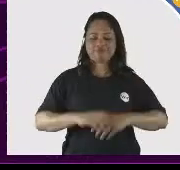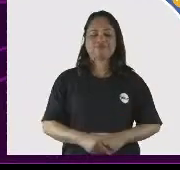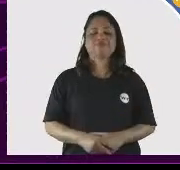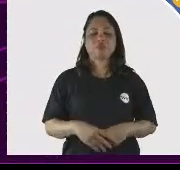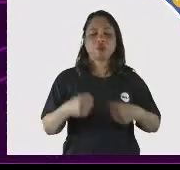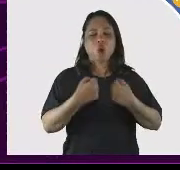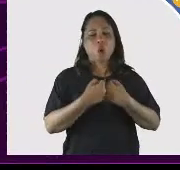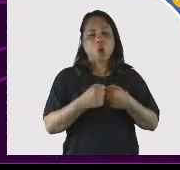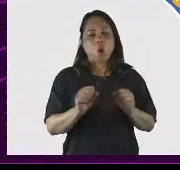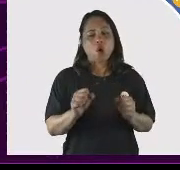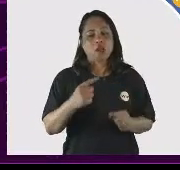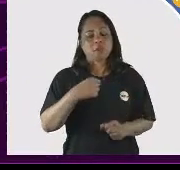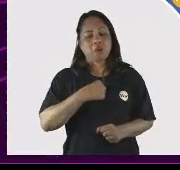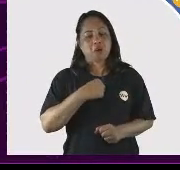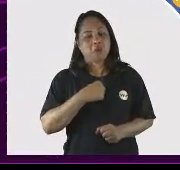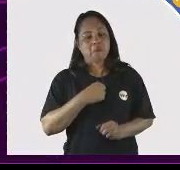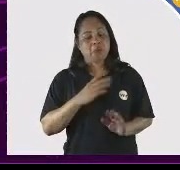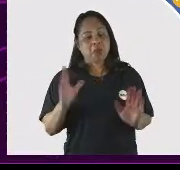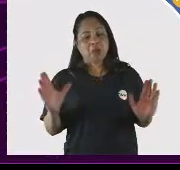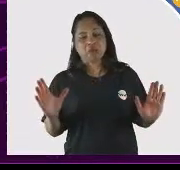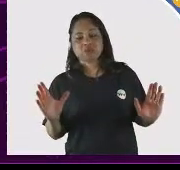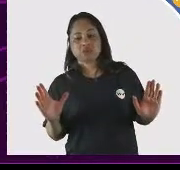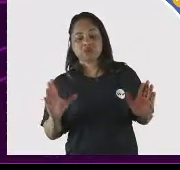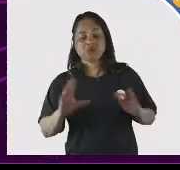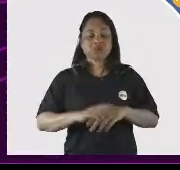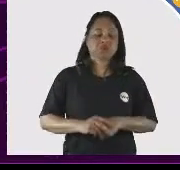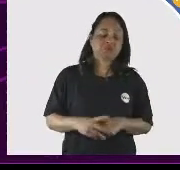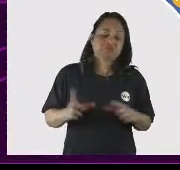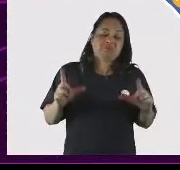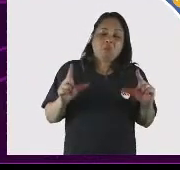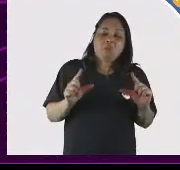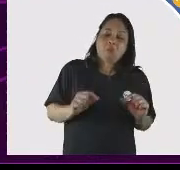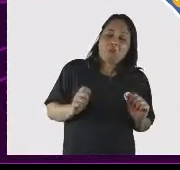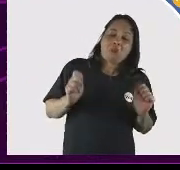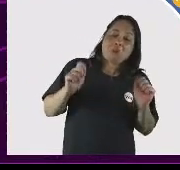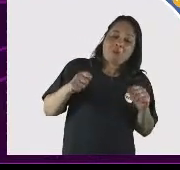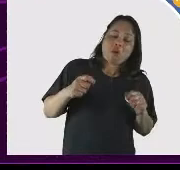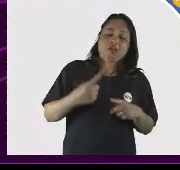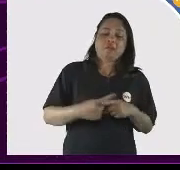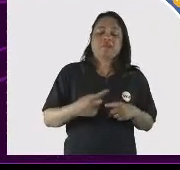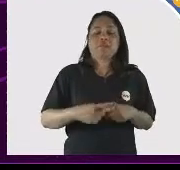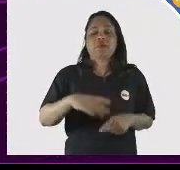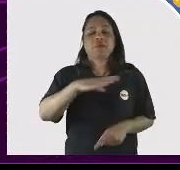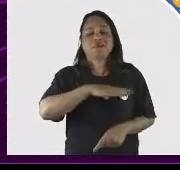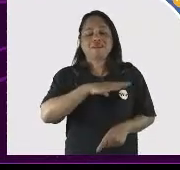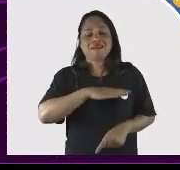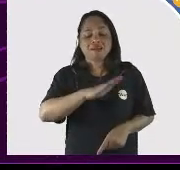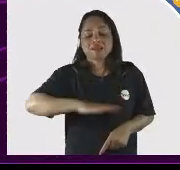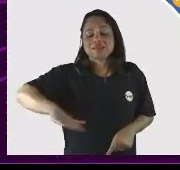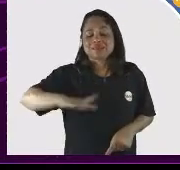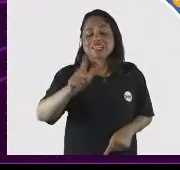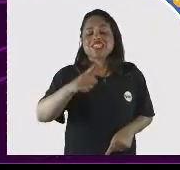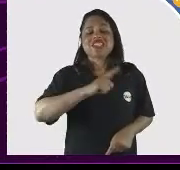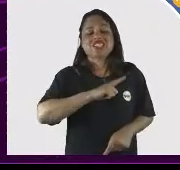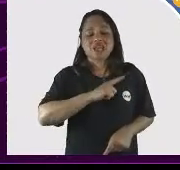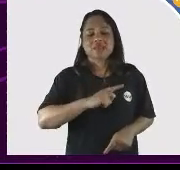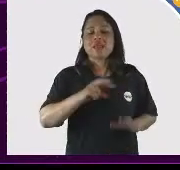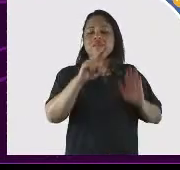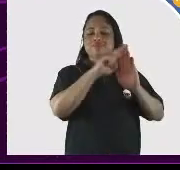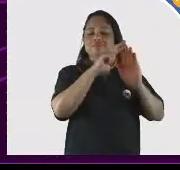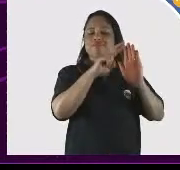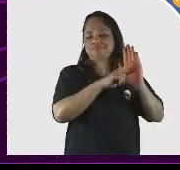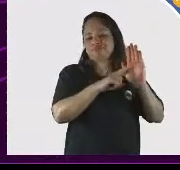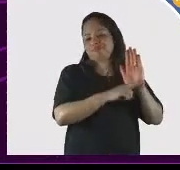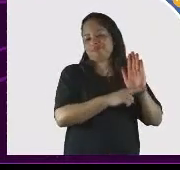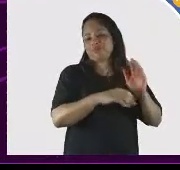pouco provável porque porque boa parte dos municípios já possuem regulamentações onde veículos